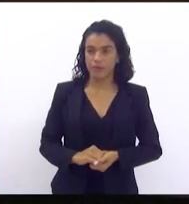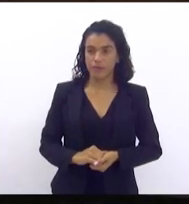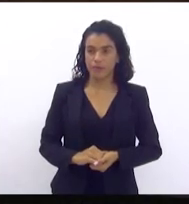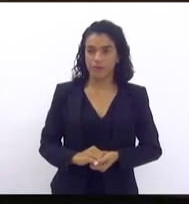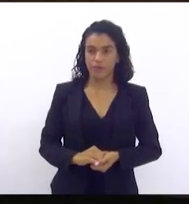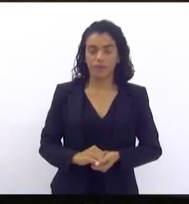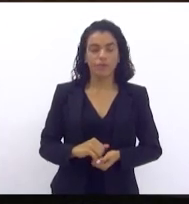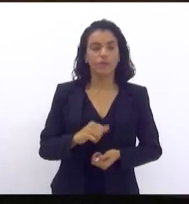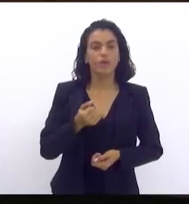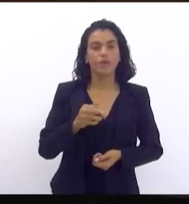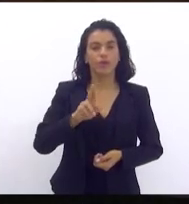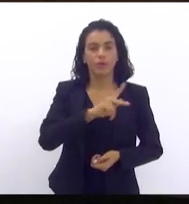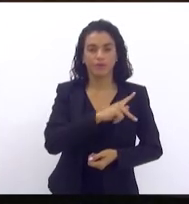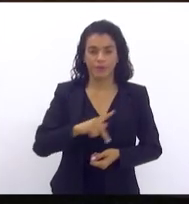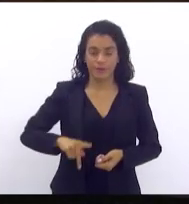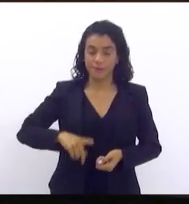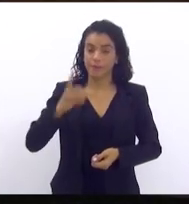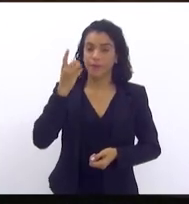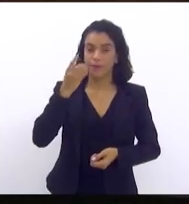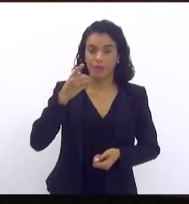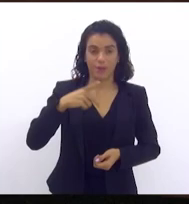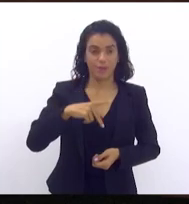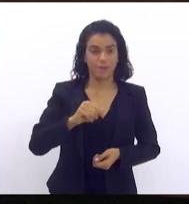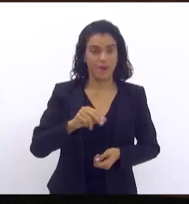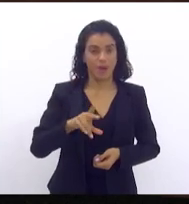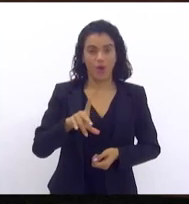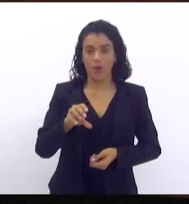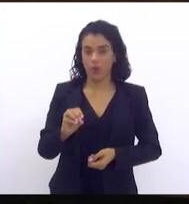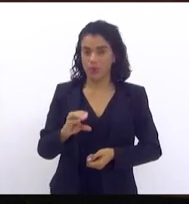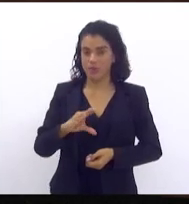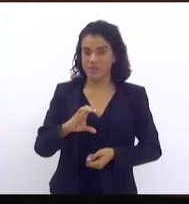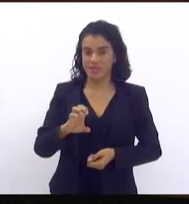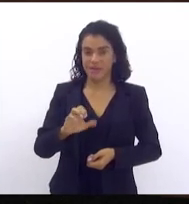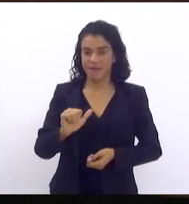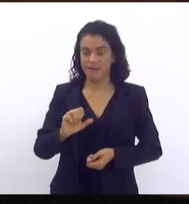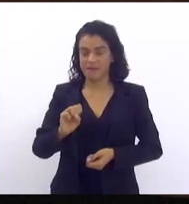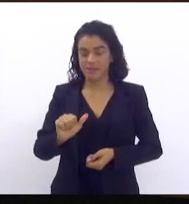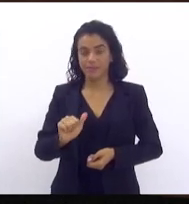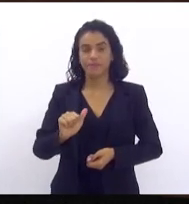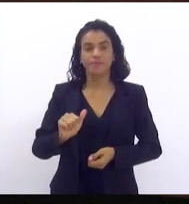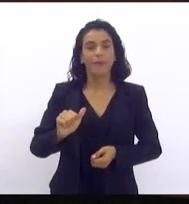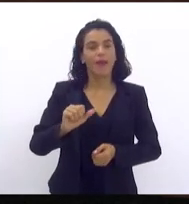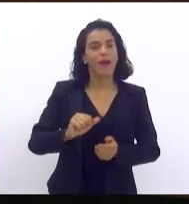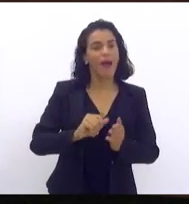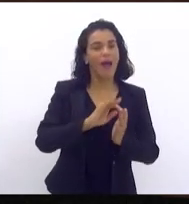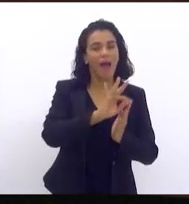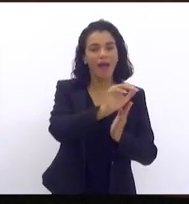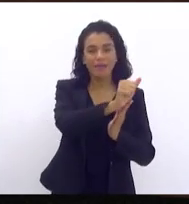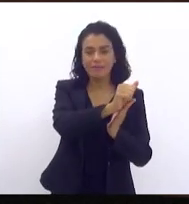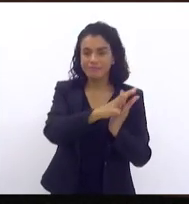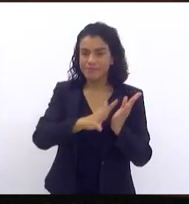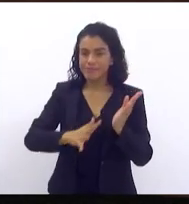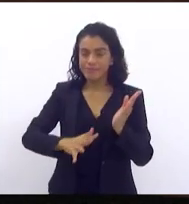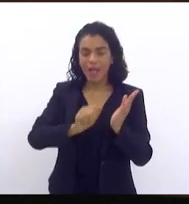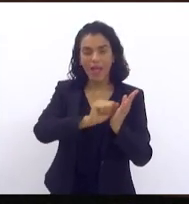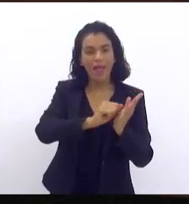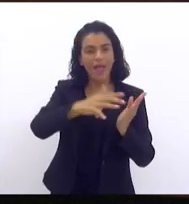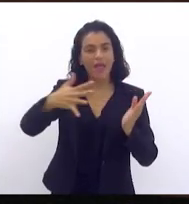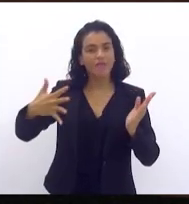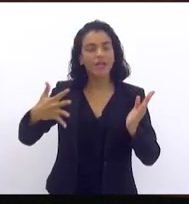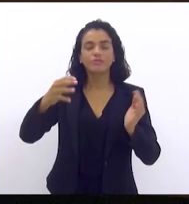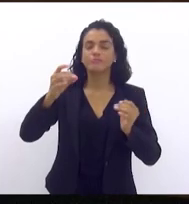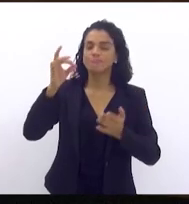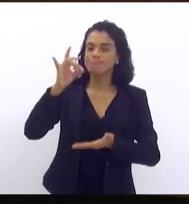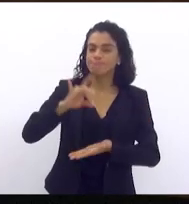Senhor presidente, deputado Valdaciaz, a ata reflete com exatidão o